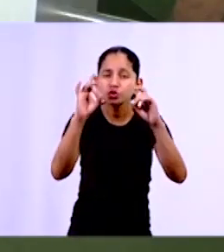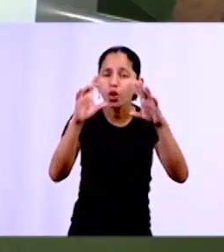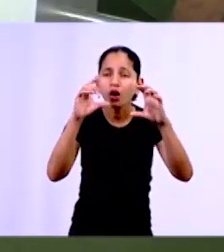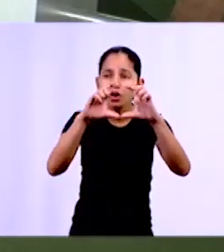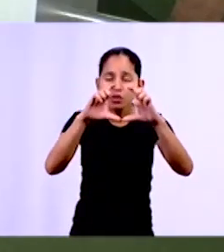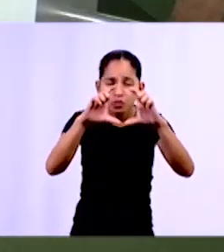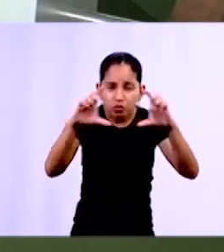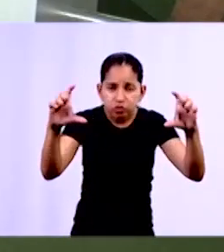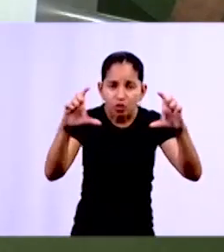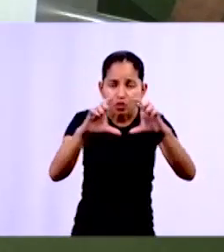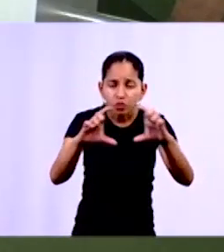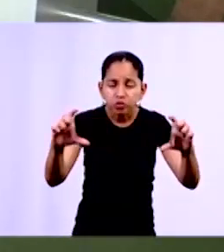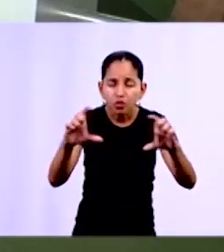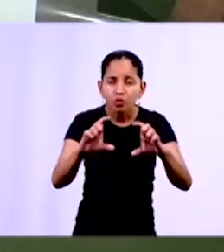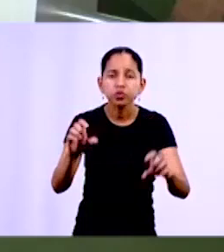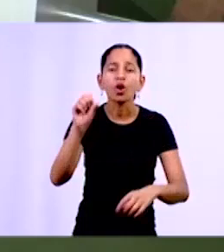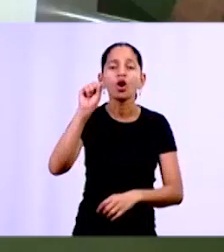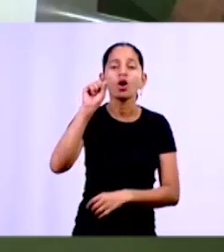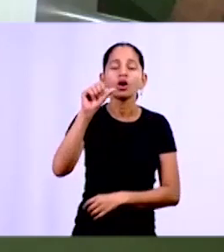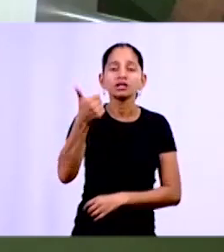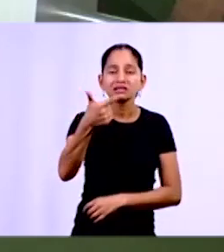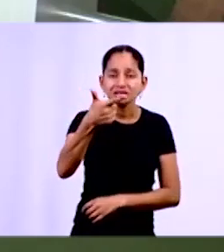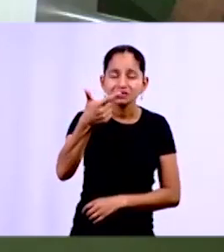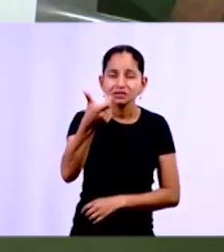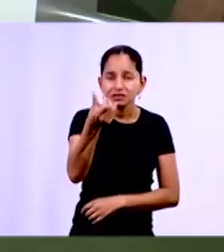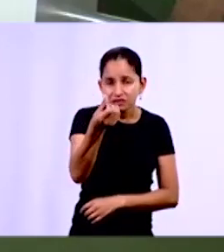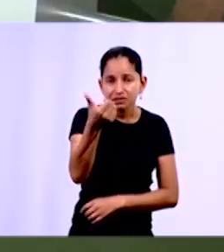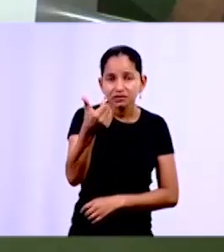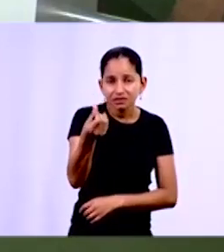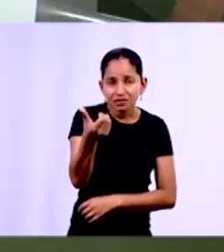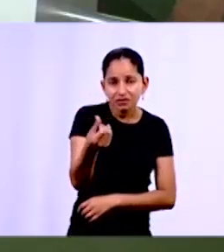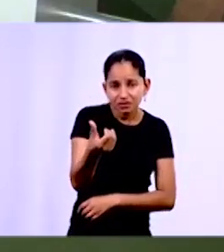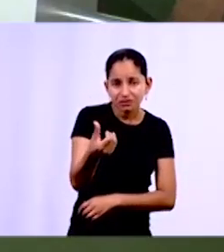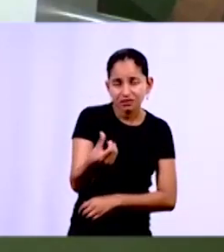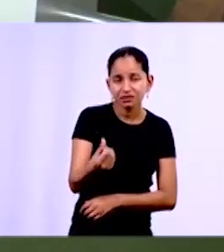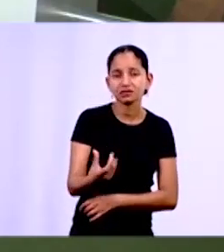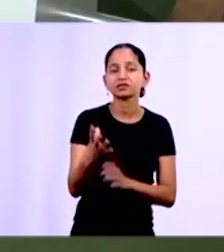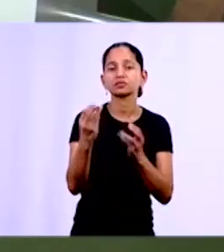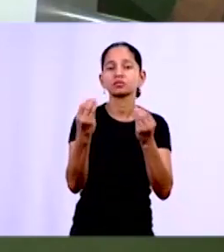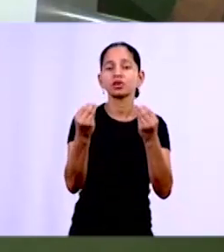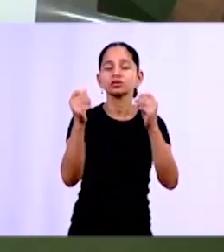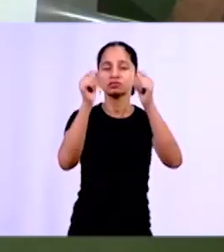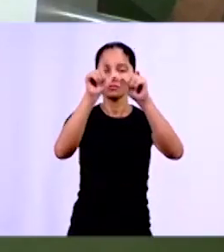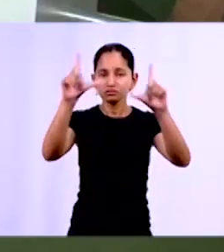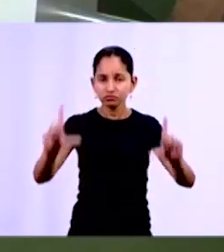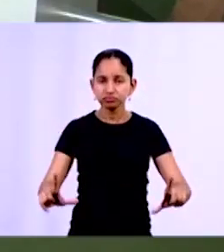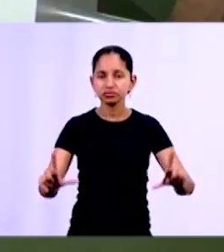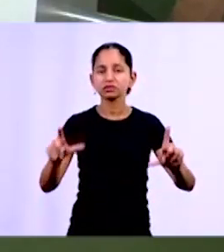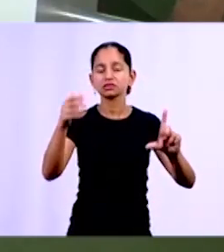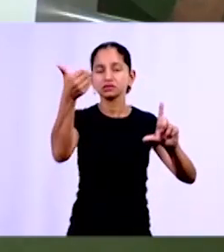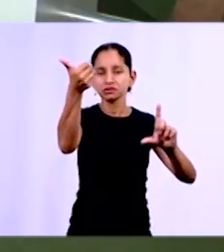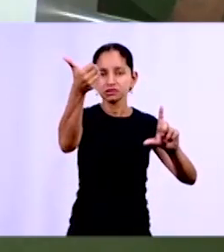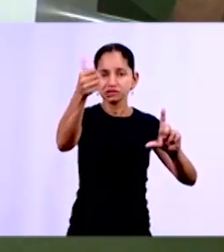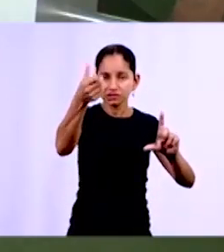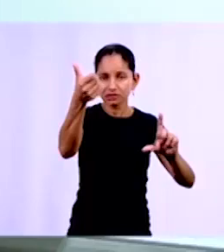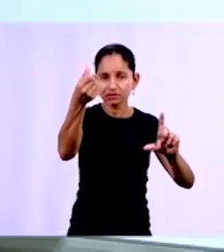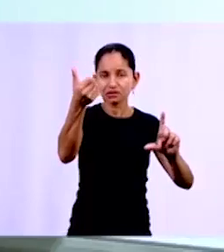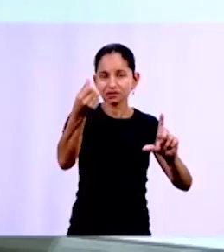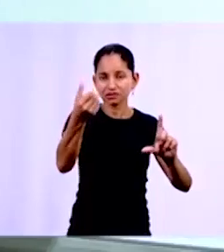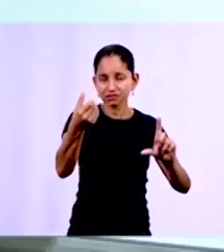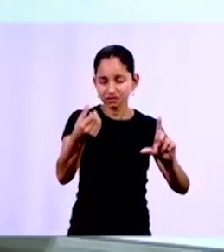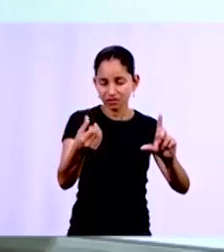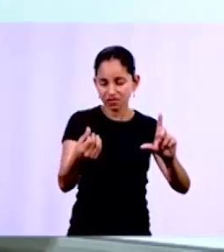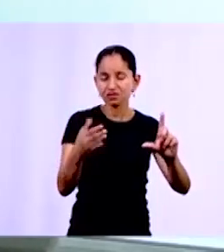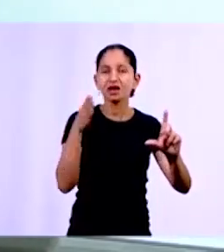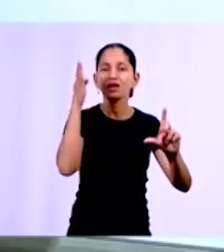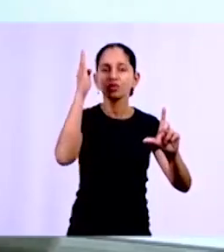16 aqui embaixo mais 16 e aqui embaixo 16. Quer dizer, uma área que poderia ter 2, 3 computadores